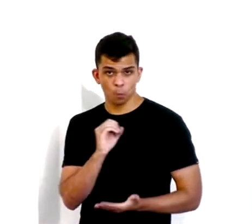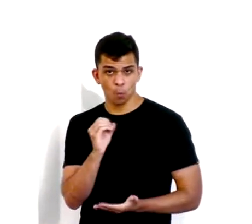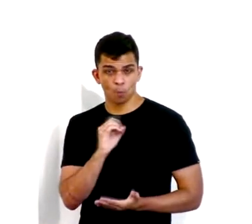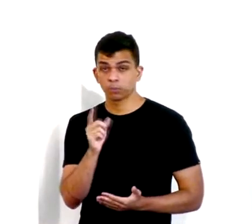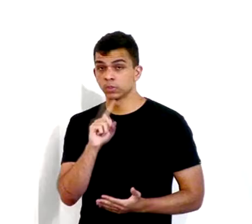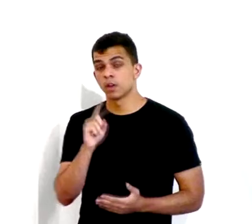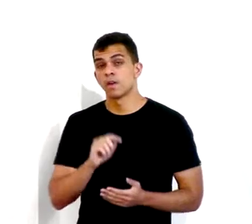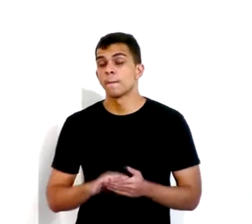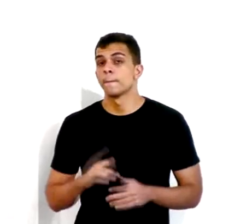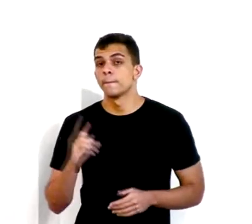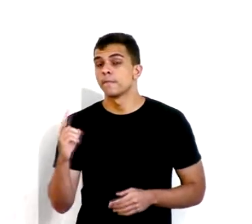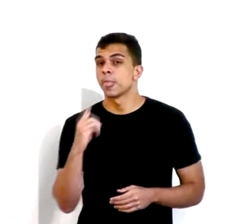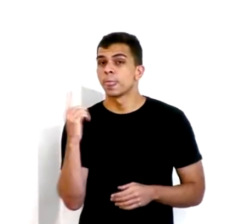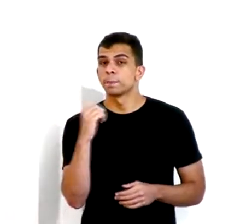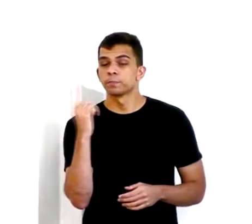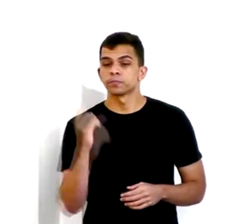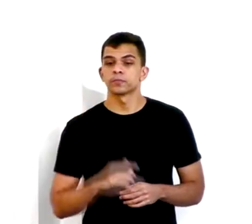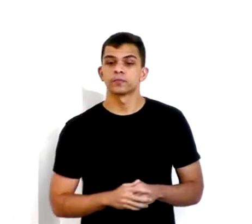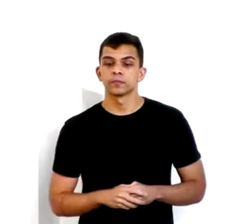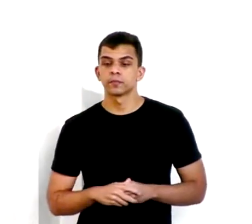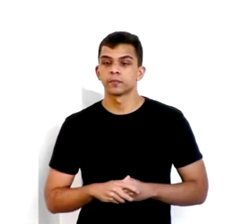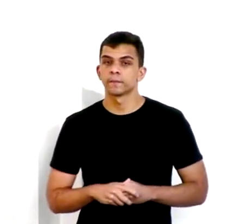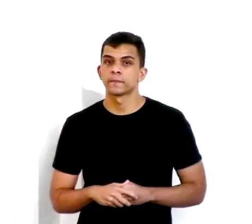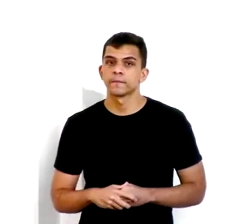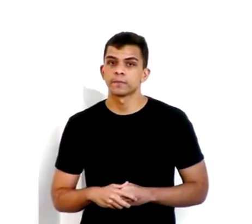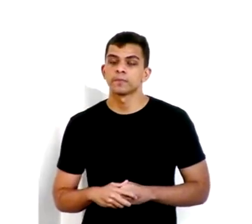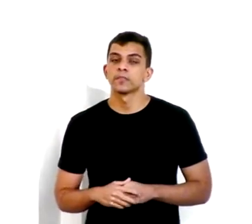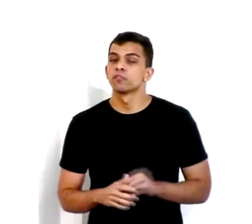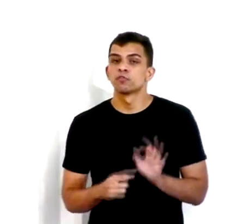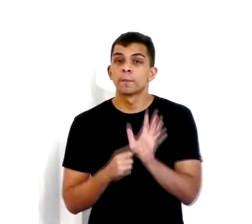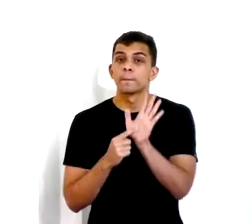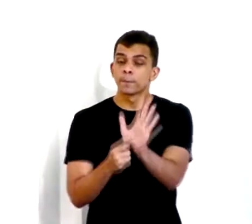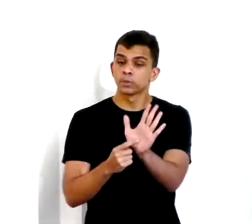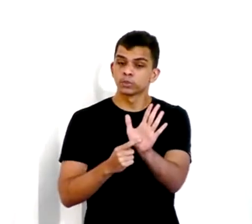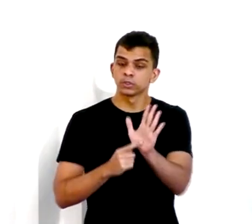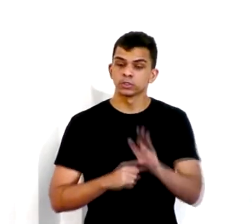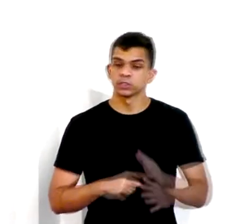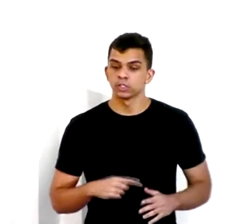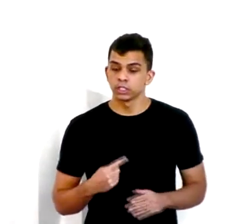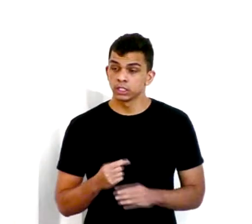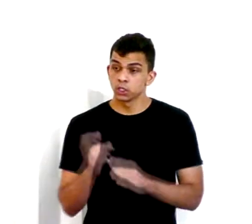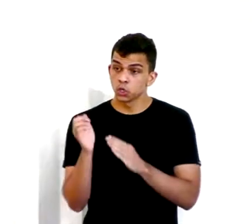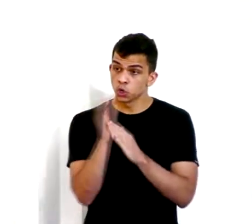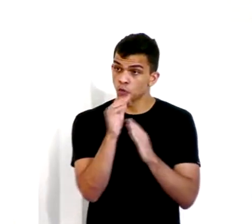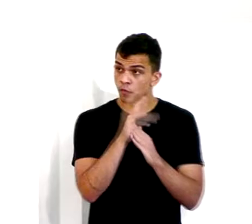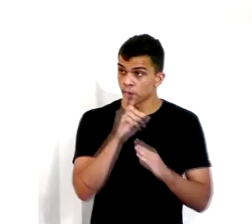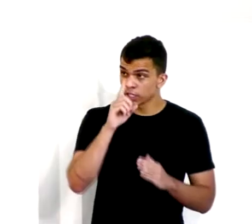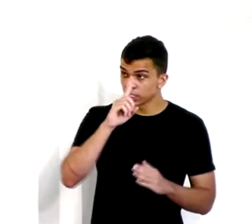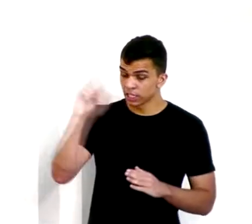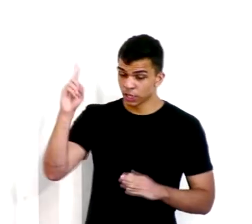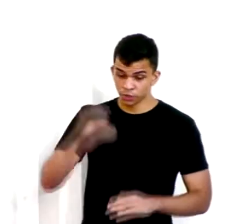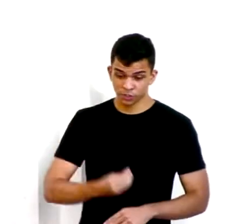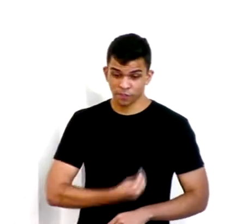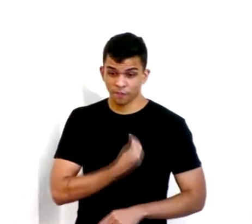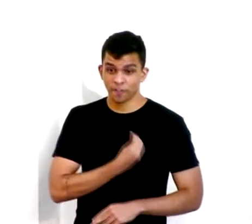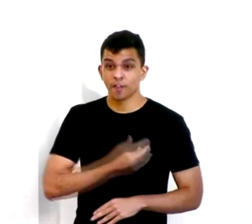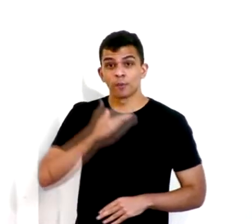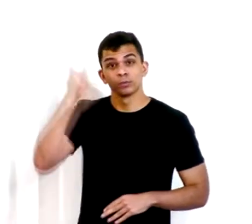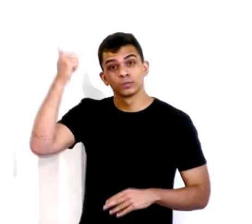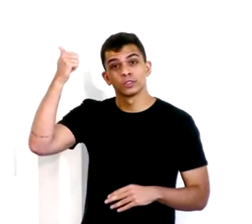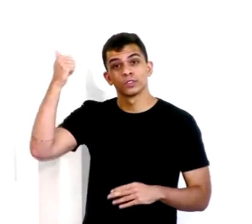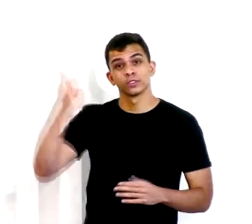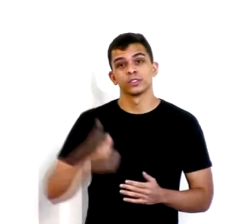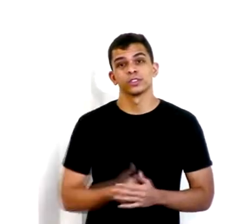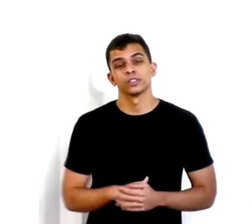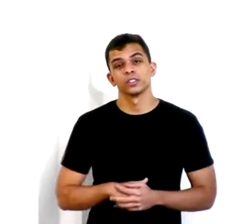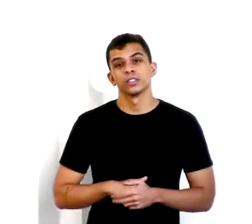ressaltando que a maior oportunidade de louvar a Deus é em vida, é quando ele está